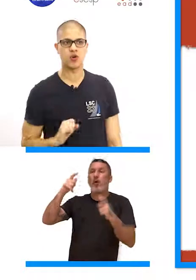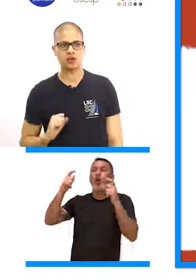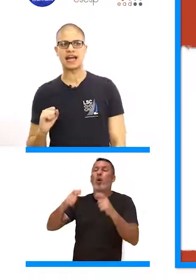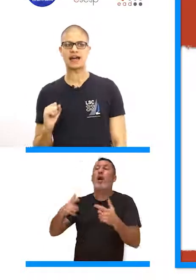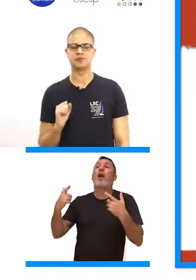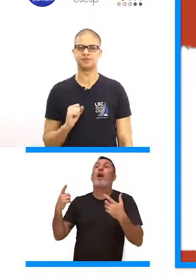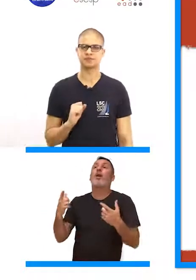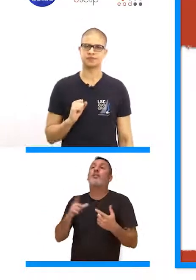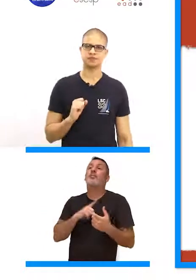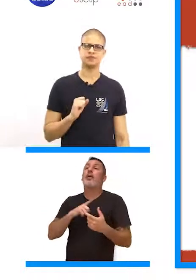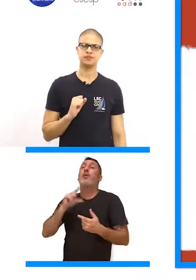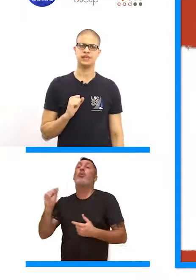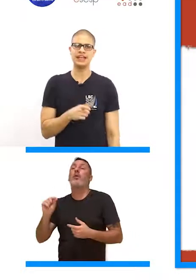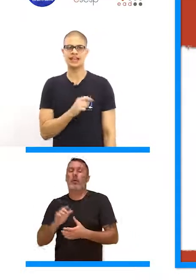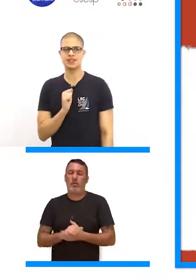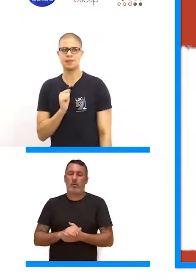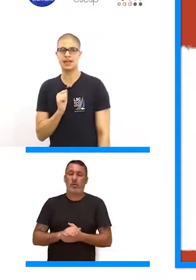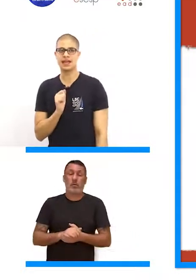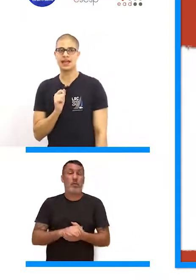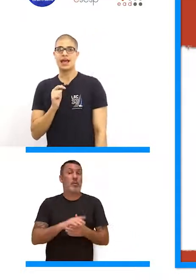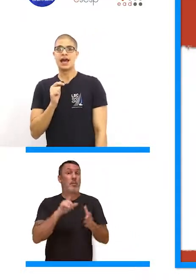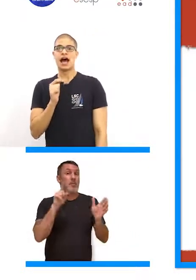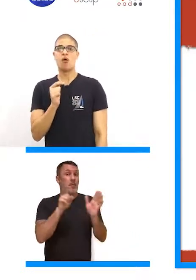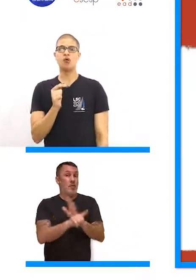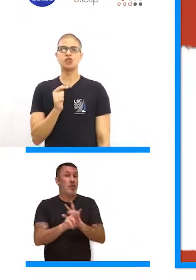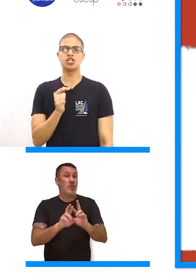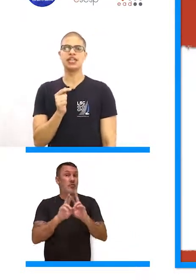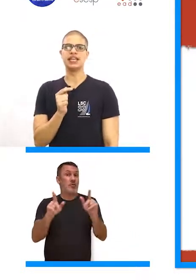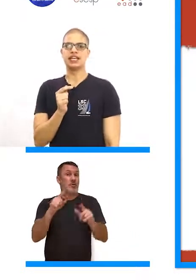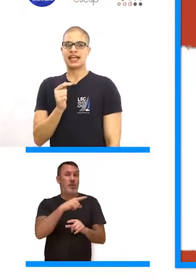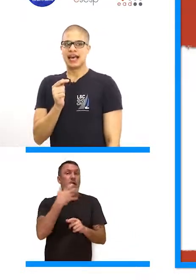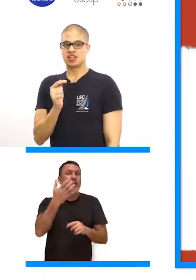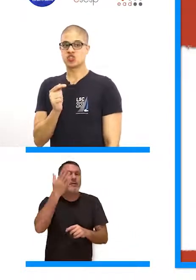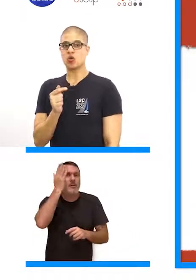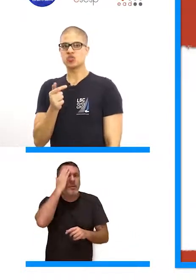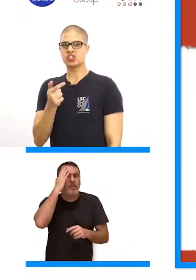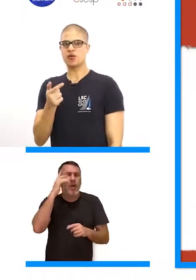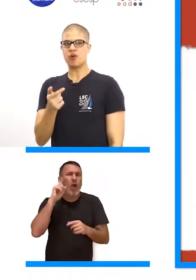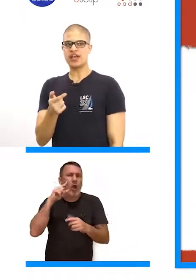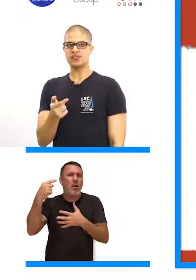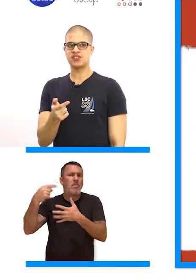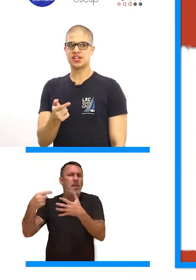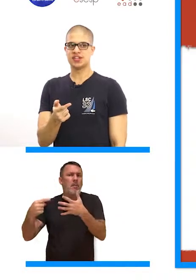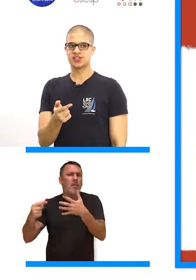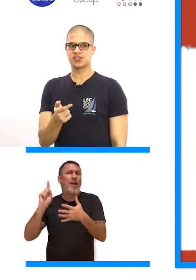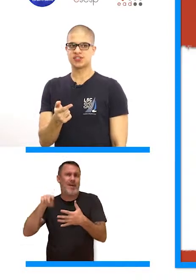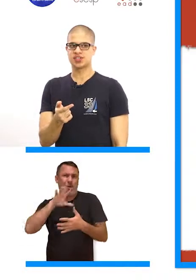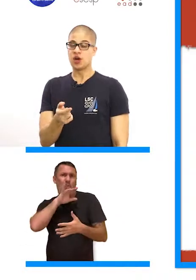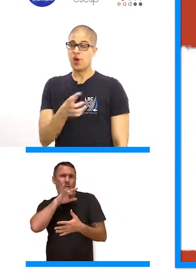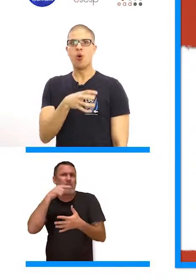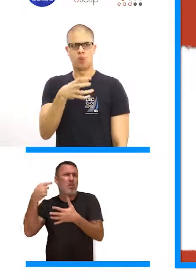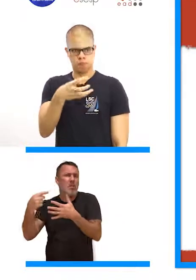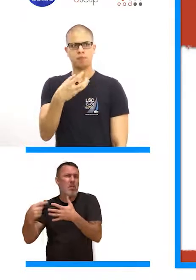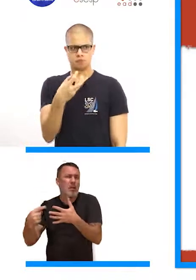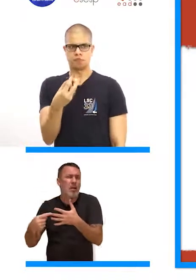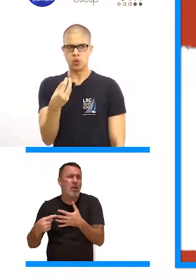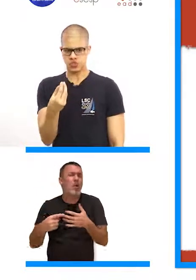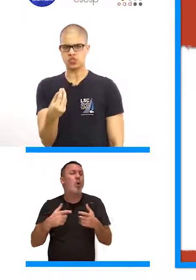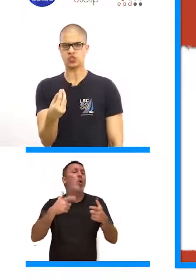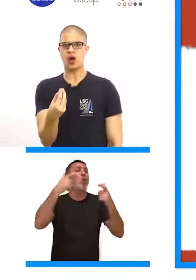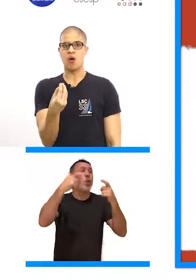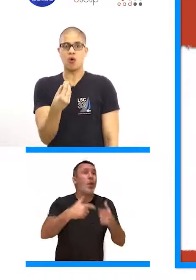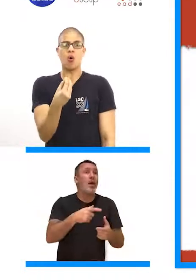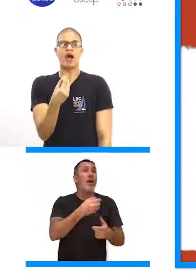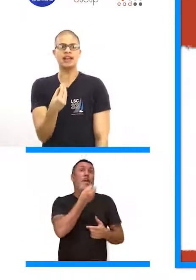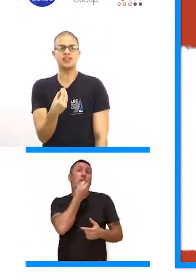questão agora é o contrário. Ele quer saber aonde que as consequências, ou por